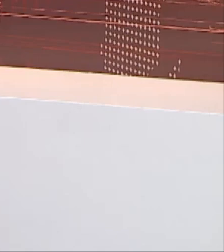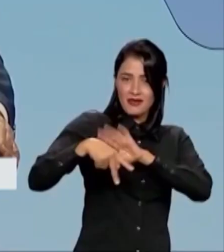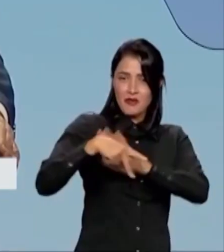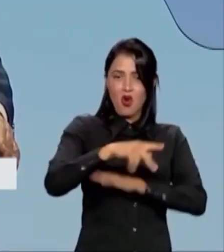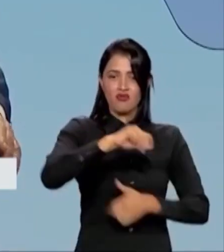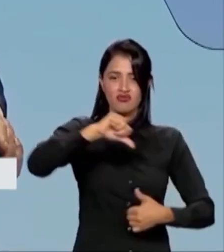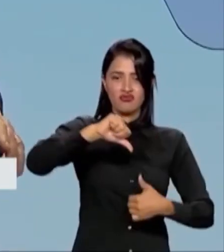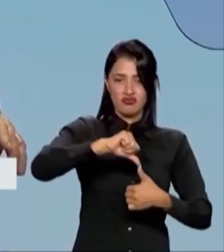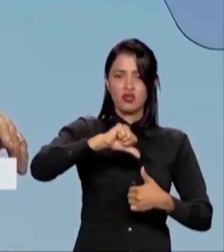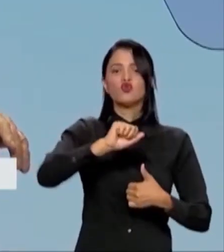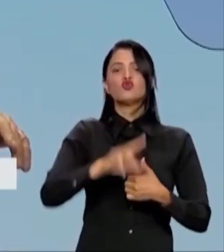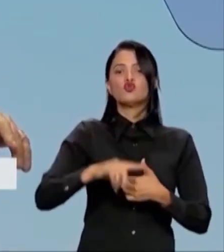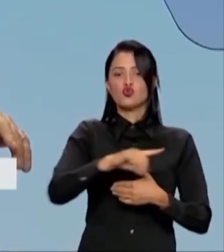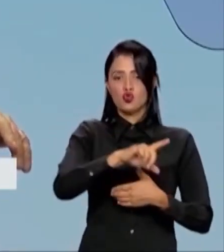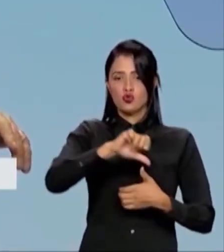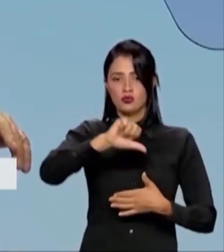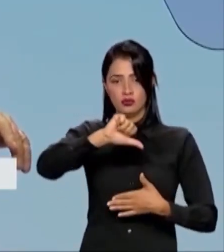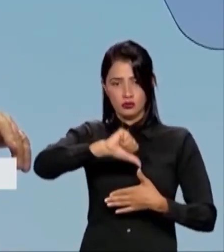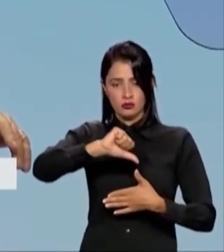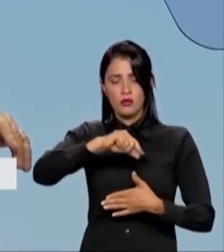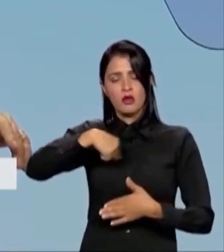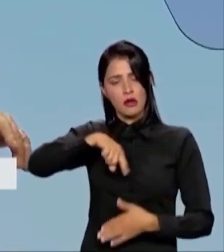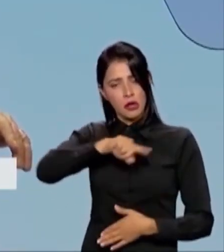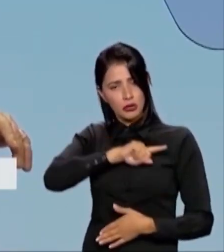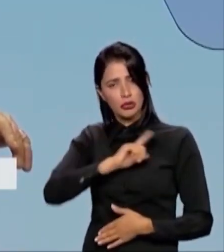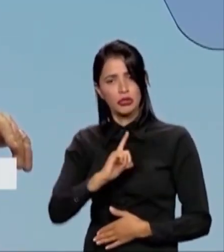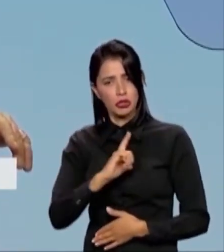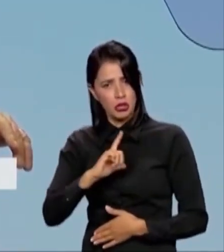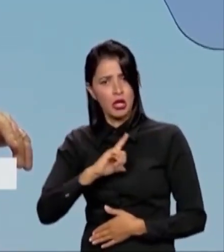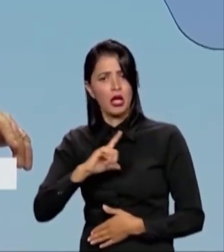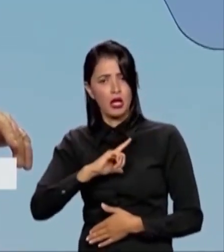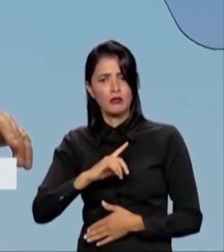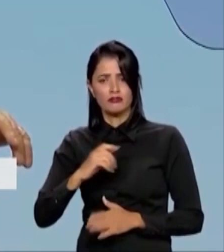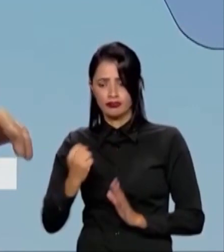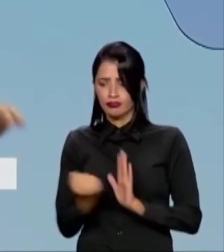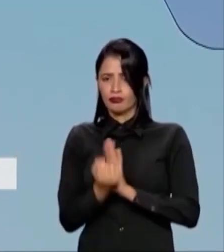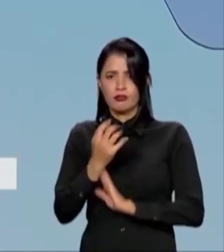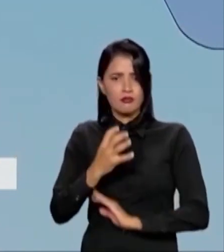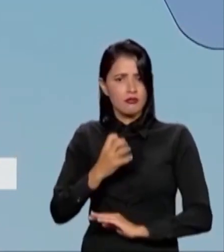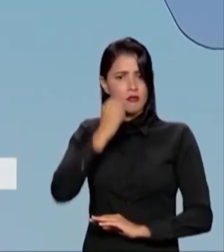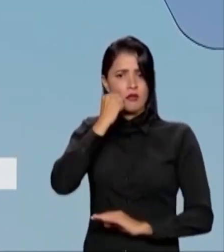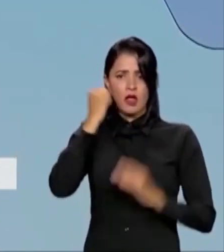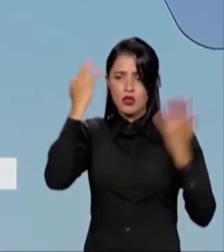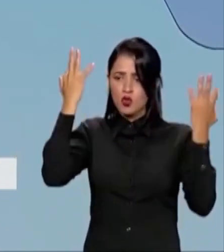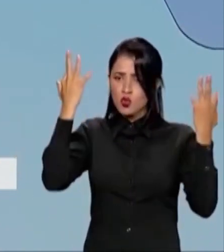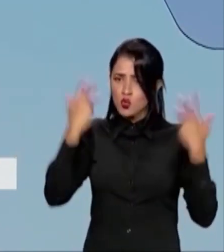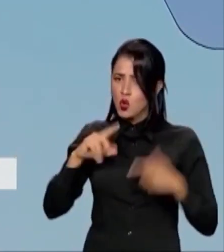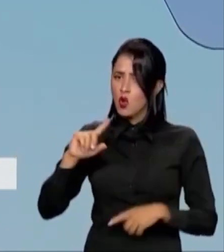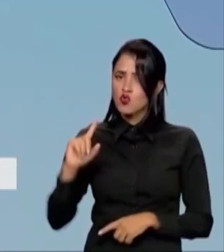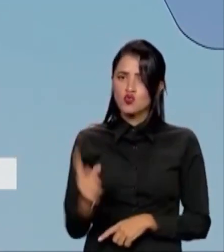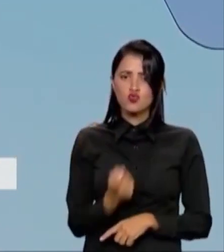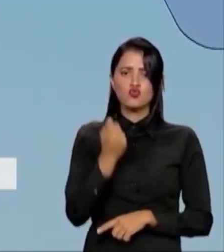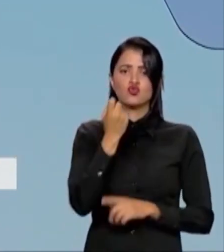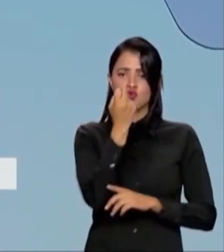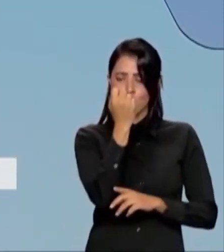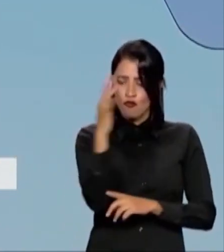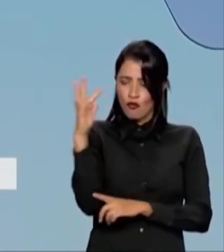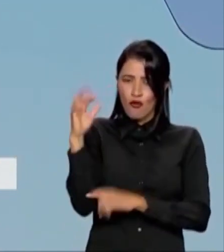sociais. Somos detentores de um patrimônio natural único em termos de